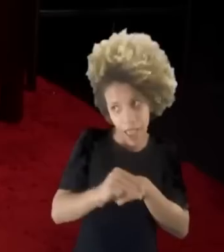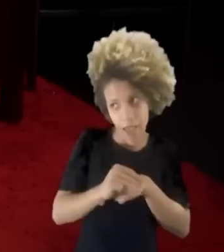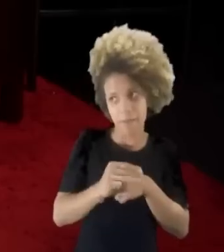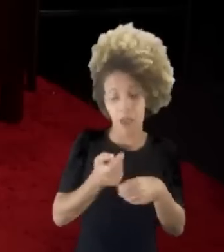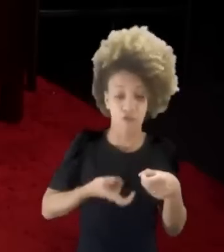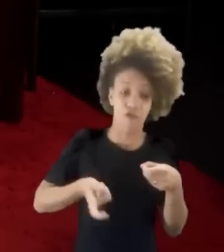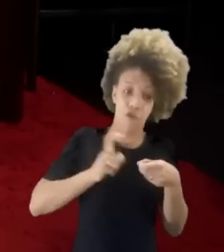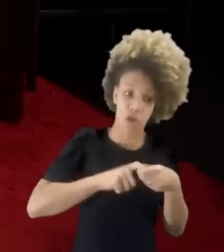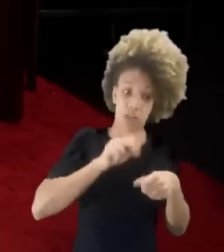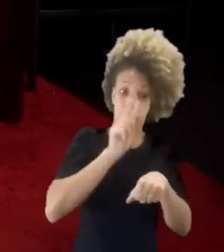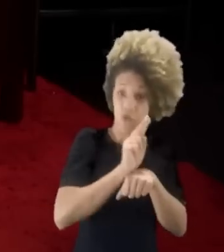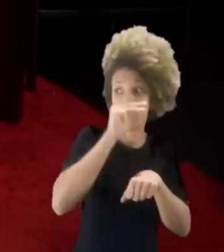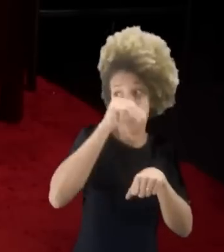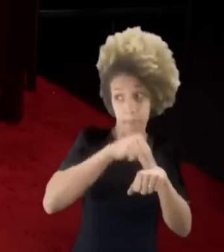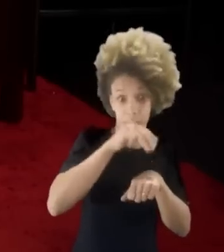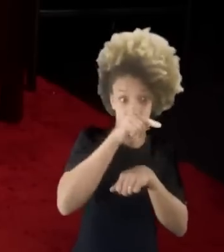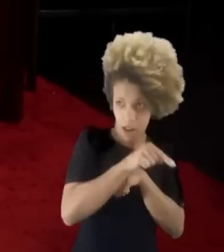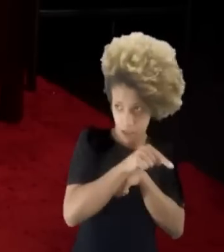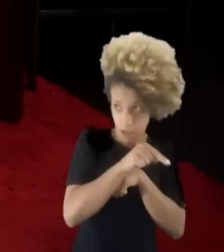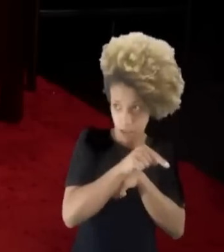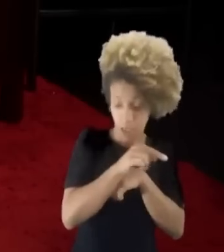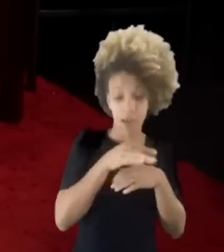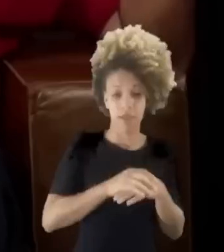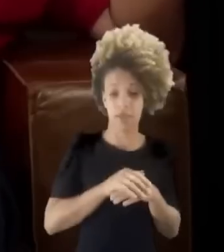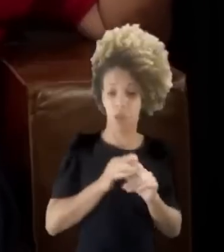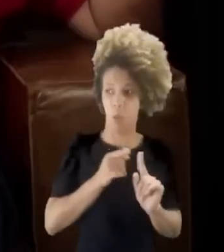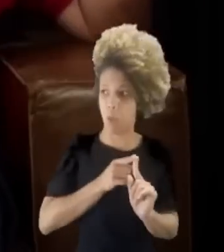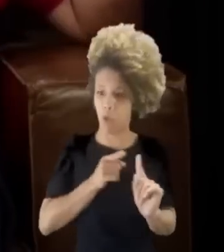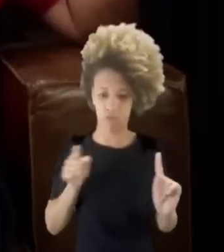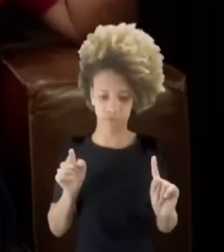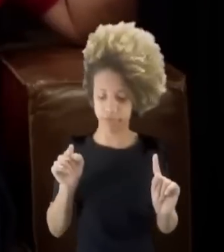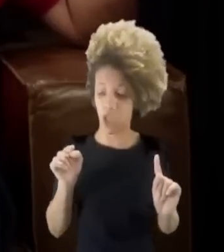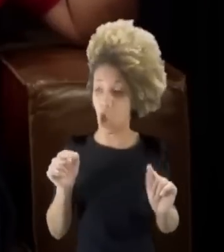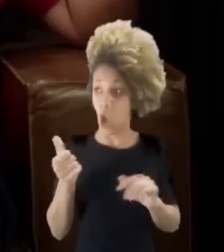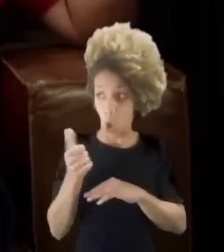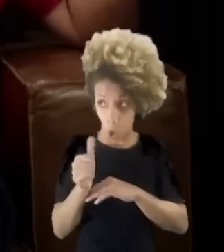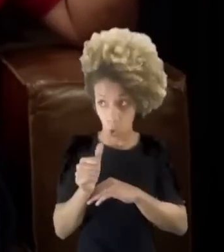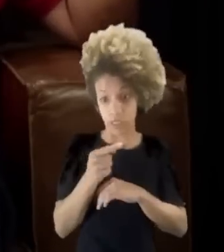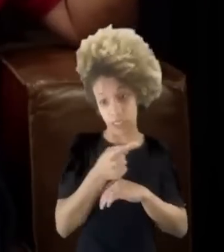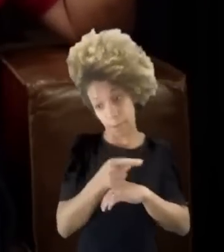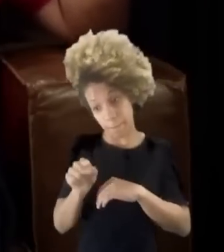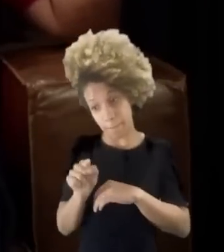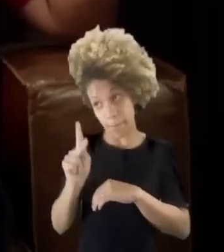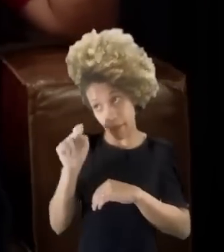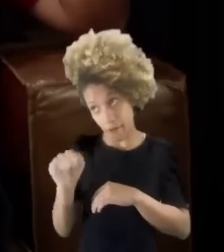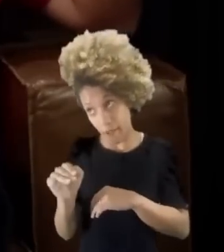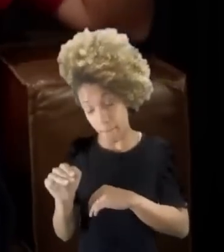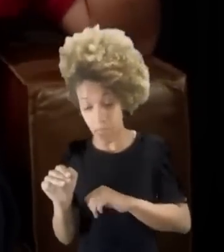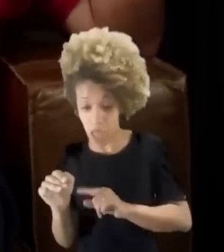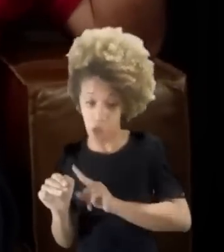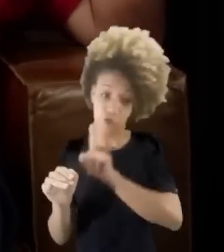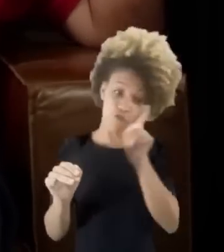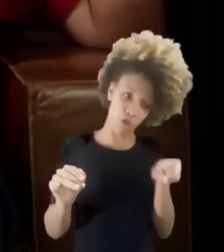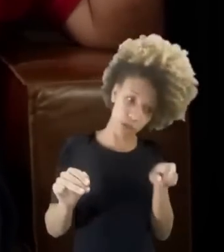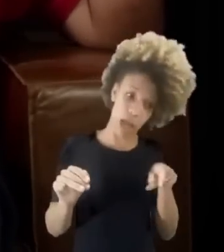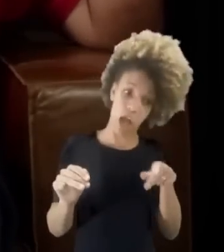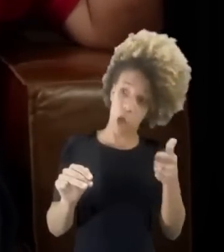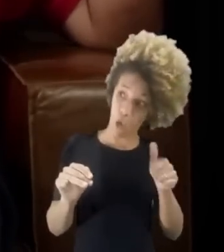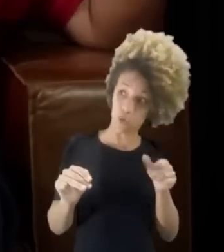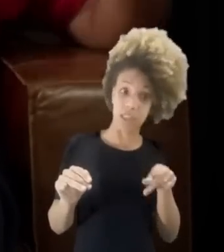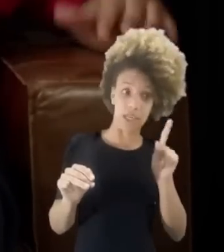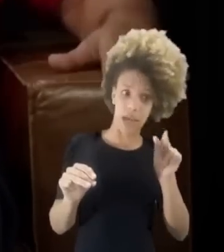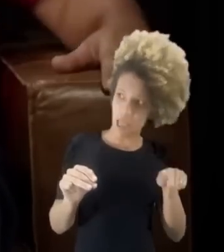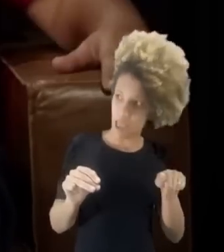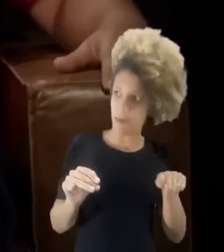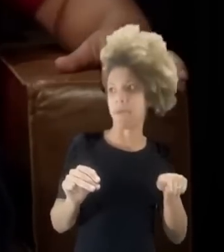ele tem que voltar pro destino de origem dele o ponto que é a Vila Madalena então ele percorreu e para ir até o cliente mais 11 para voltar até a Vila Madalena para receber